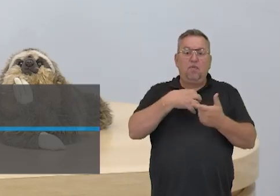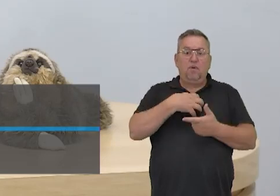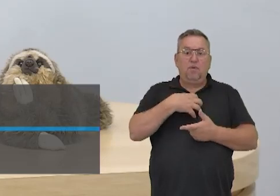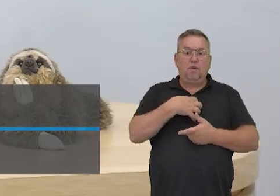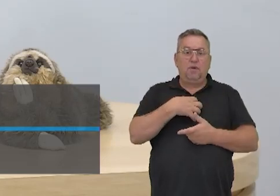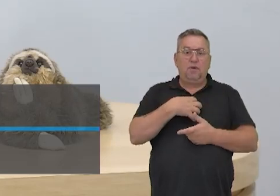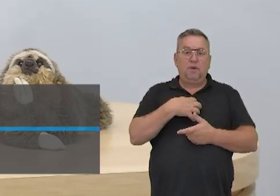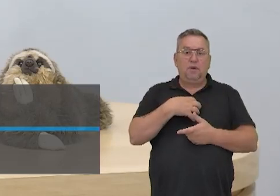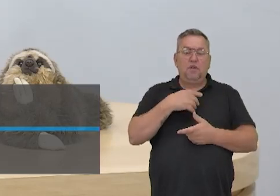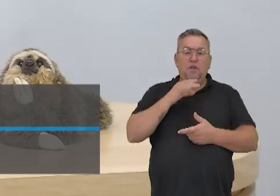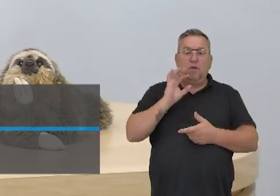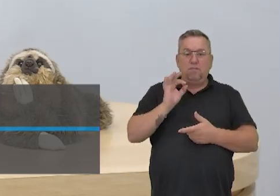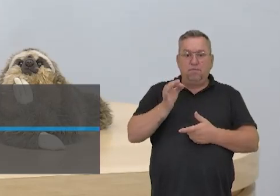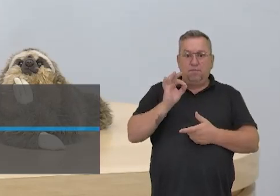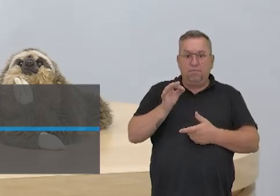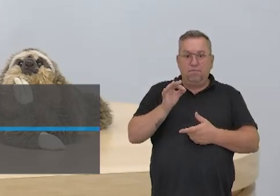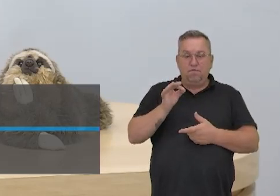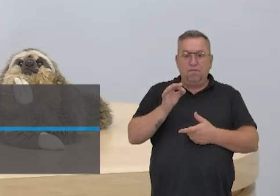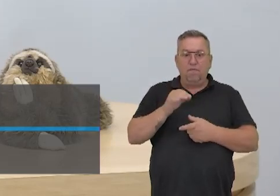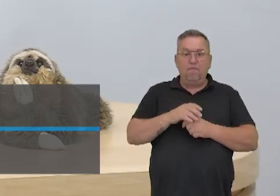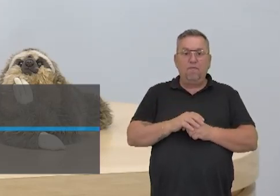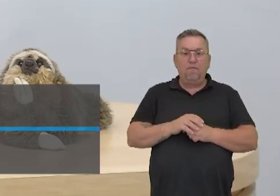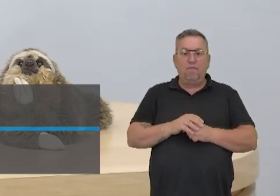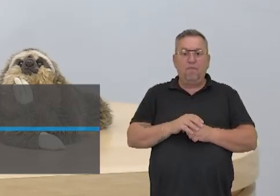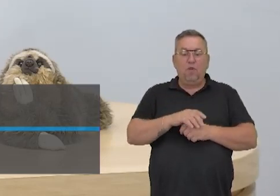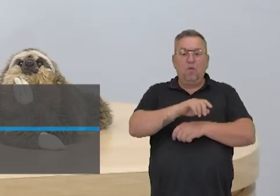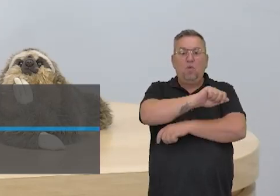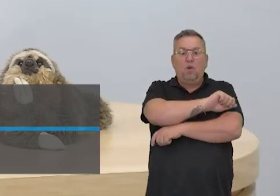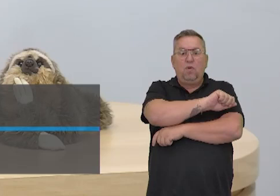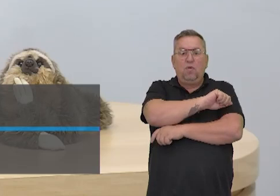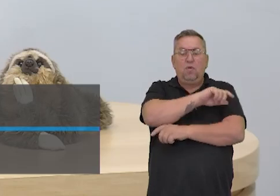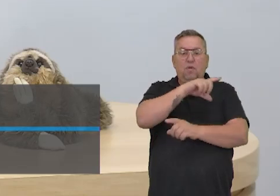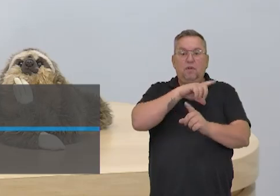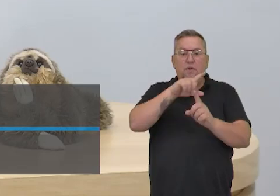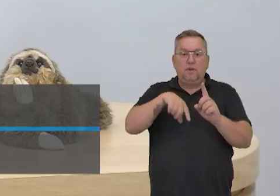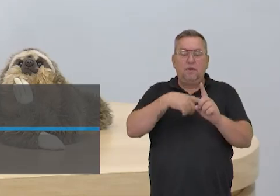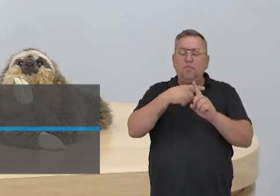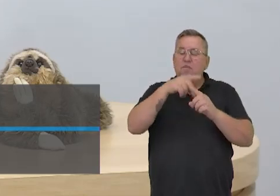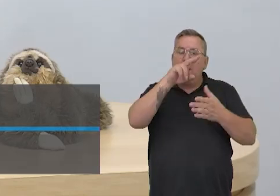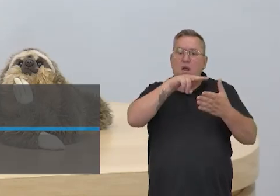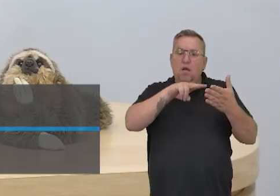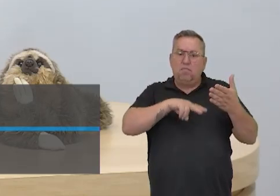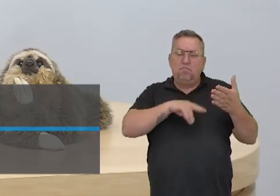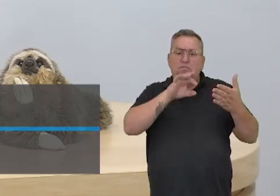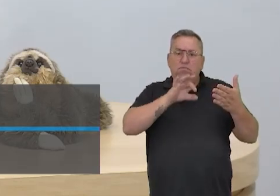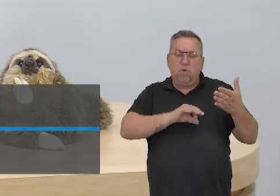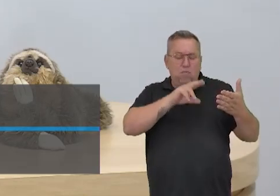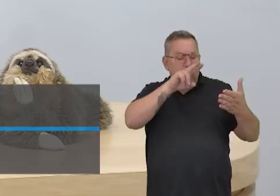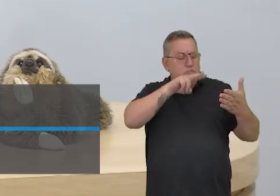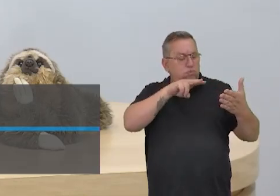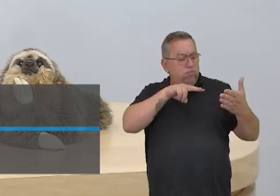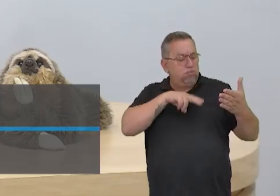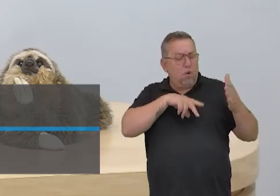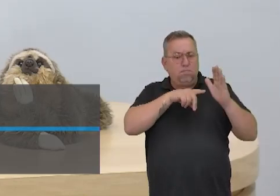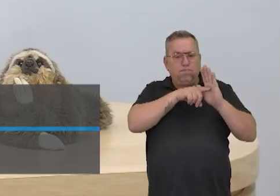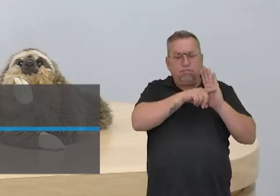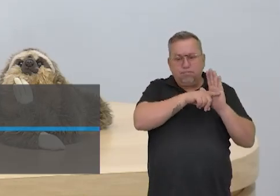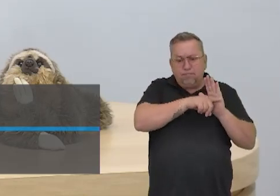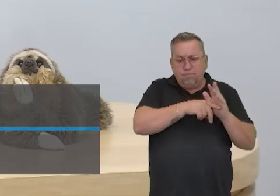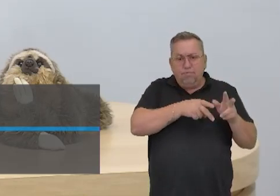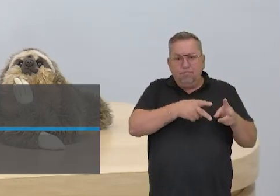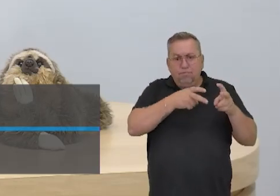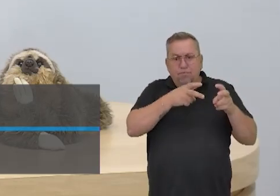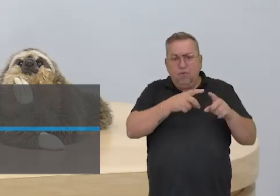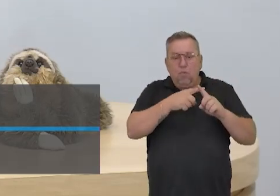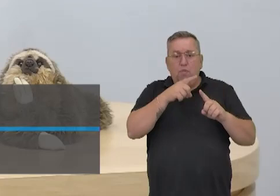E era isso mesmo, a questão de o aluno precisa ser mais leitor, o aluno identifica